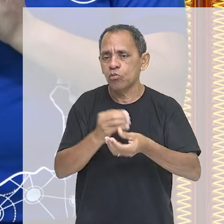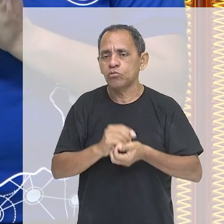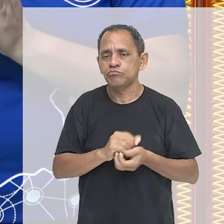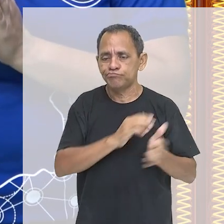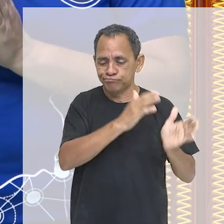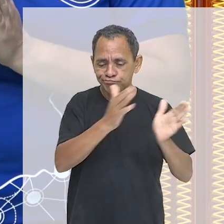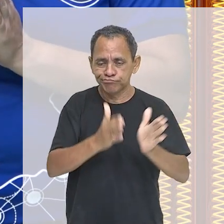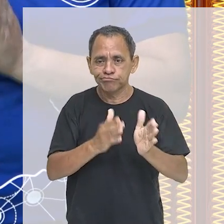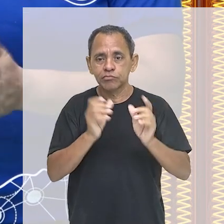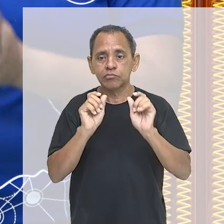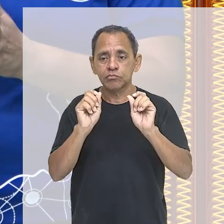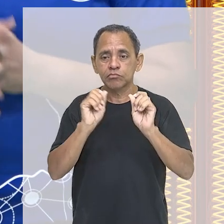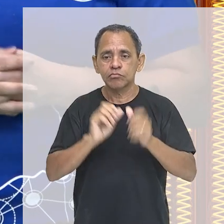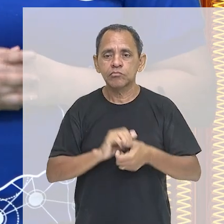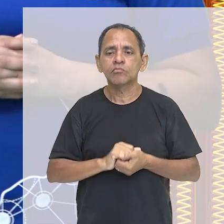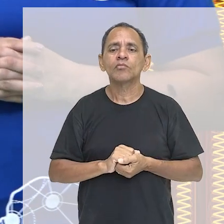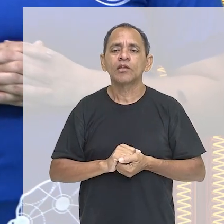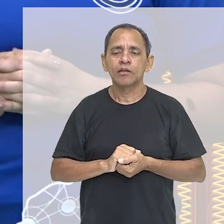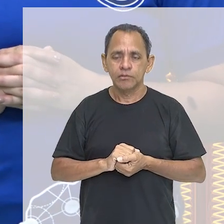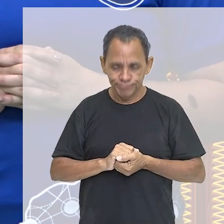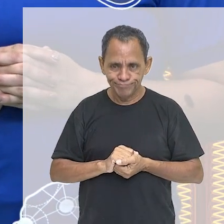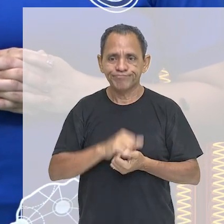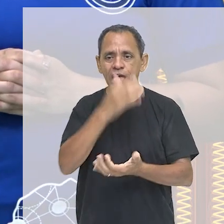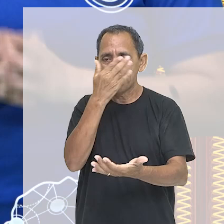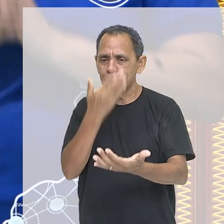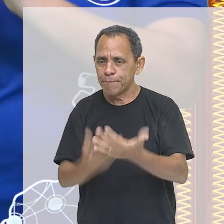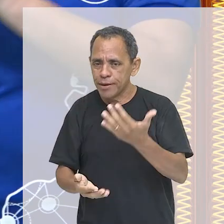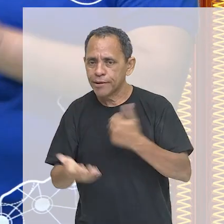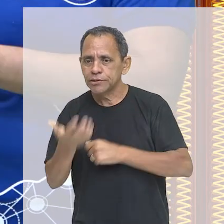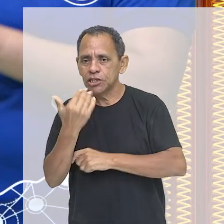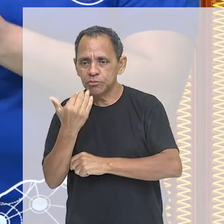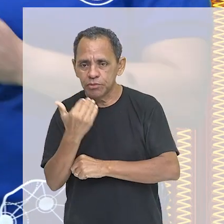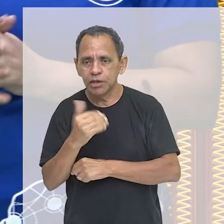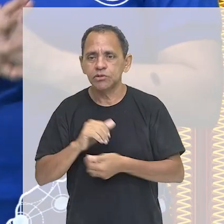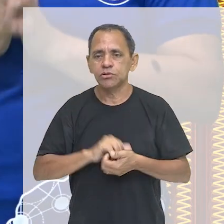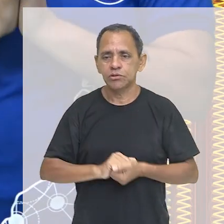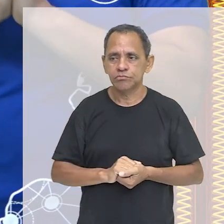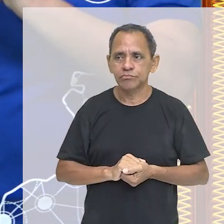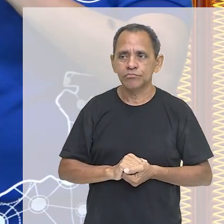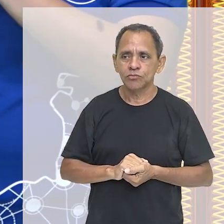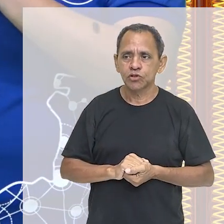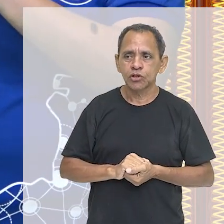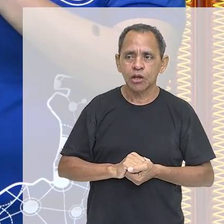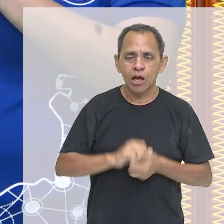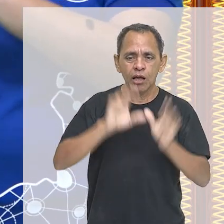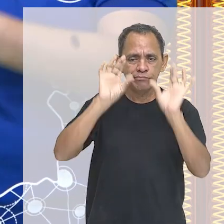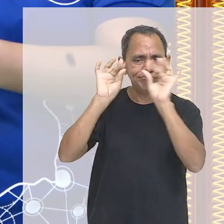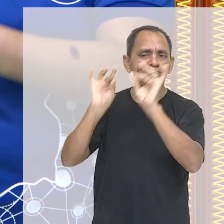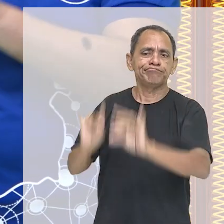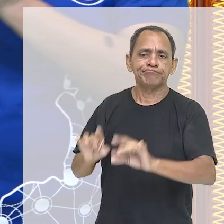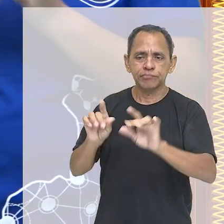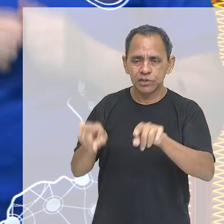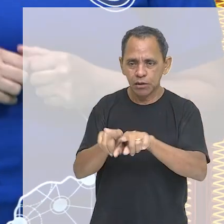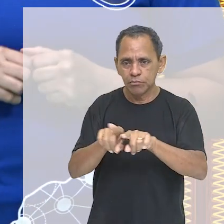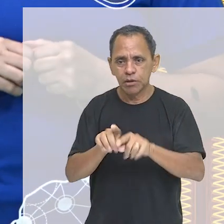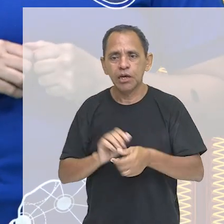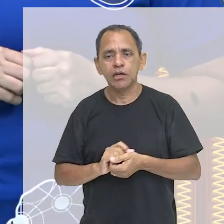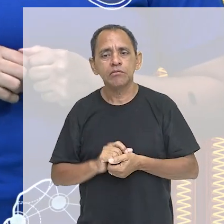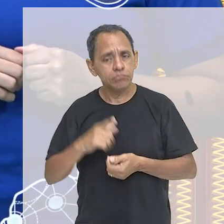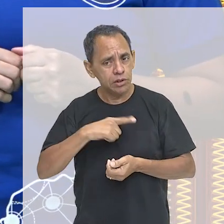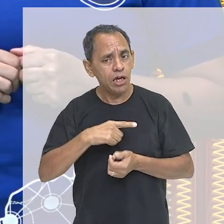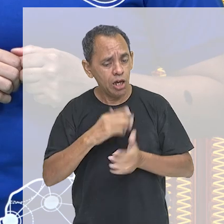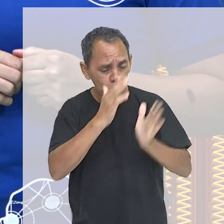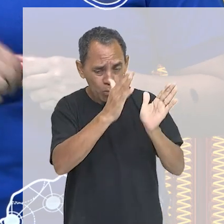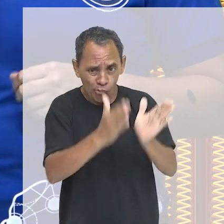aí do desperdício de alimentos, né? O desperdício de alimentos também é uma parcela significativa ali